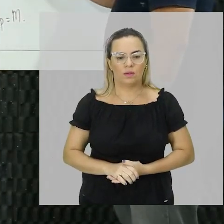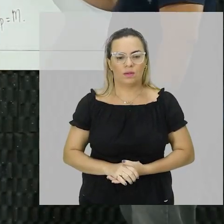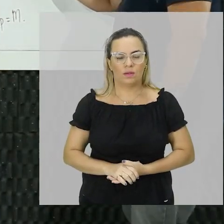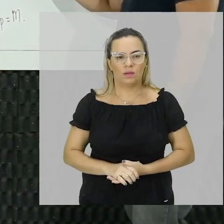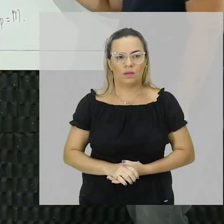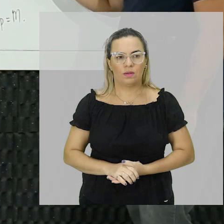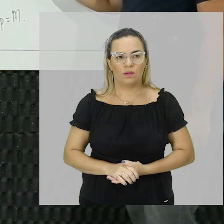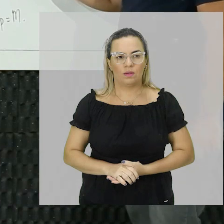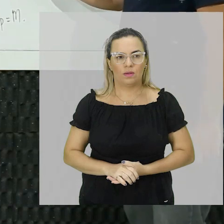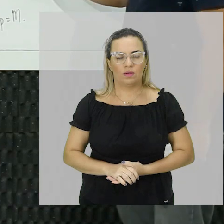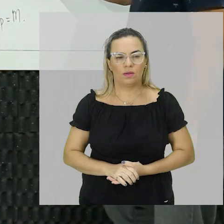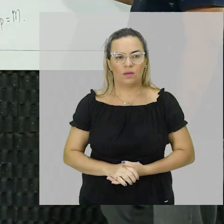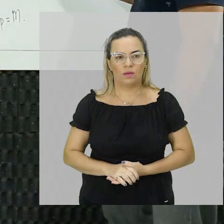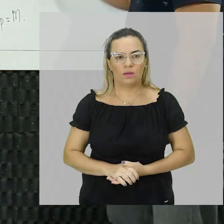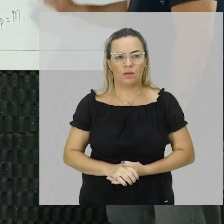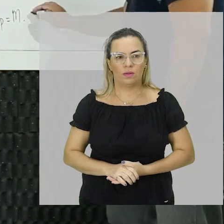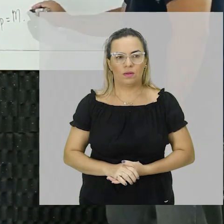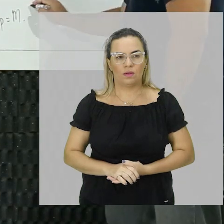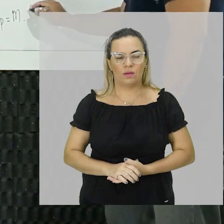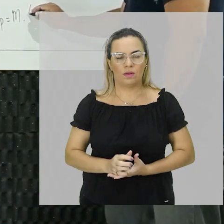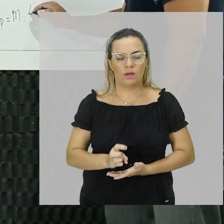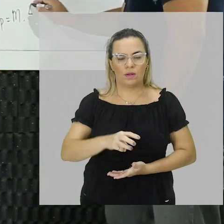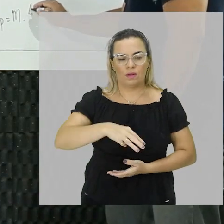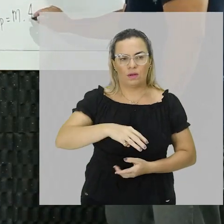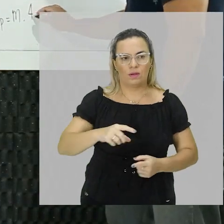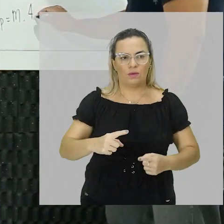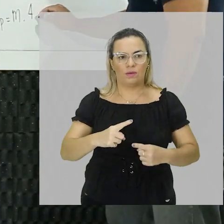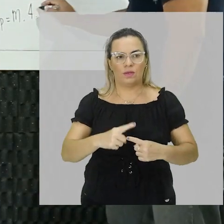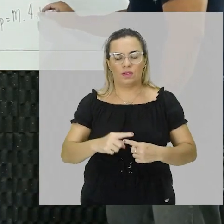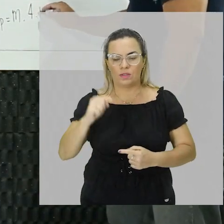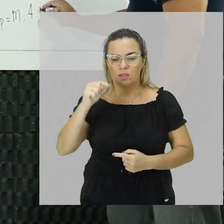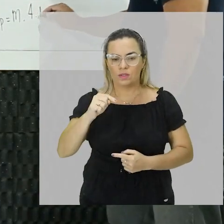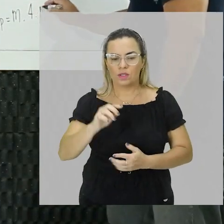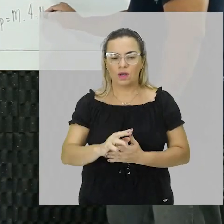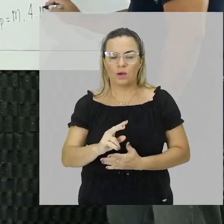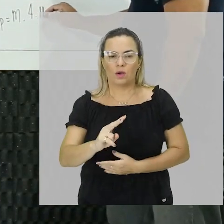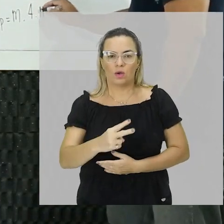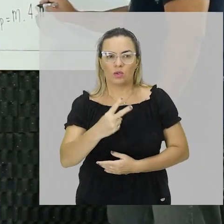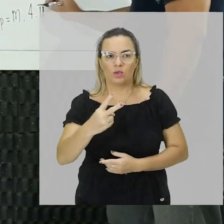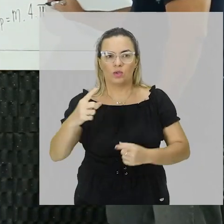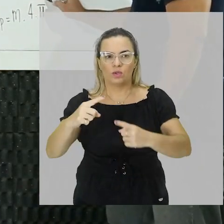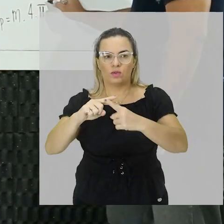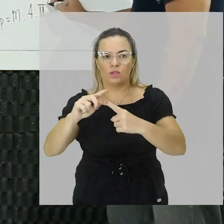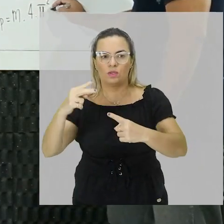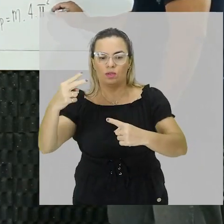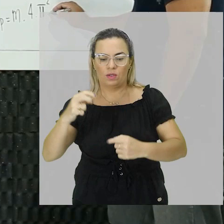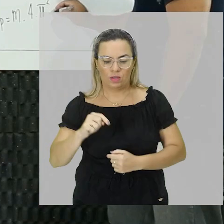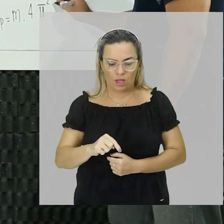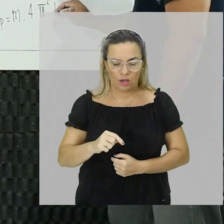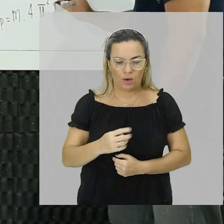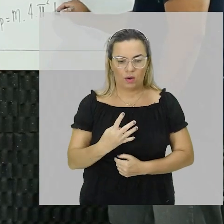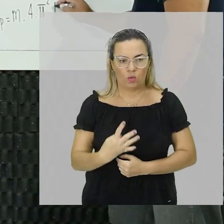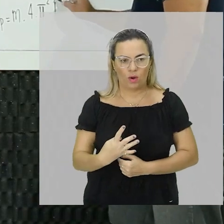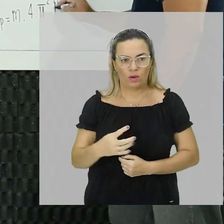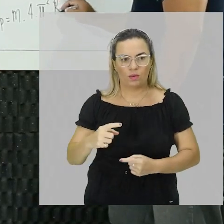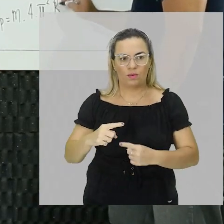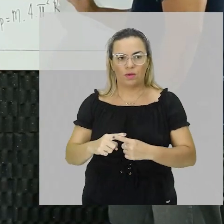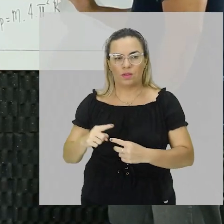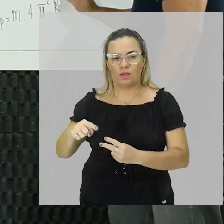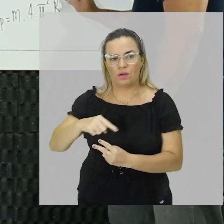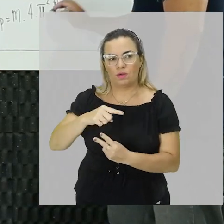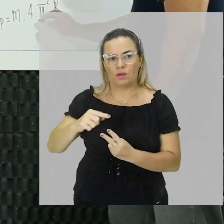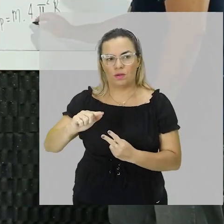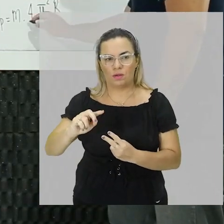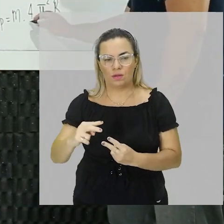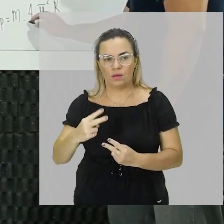Massa, ó, 2 ao quadrado é 4, π ao quadrado,